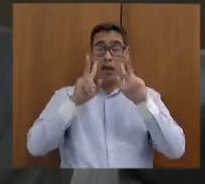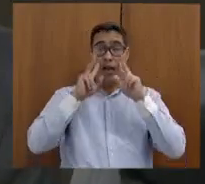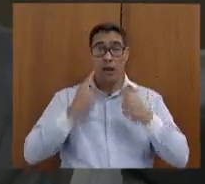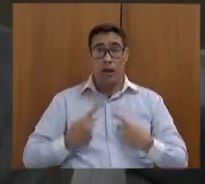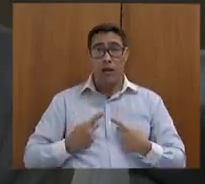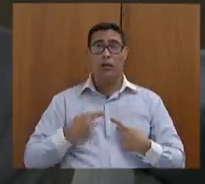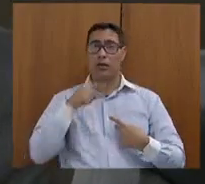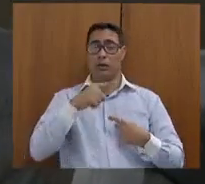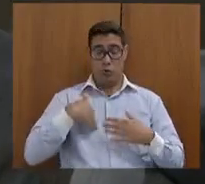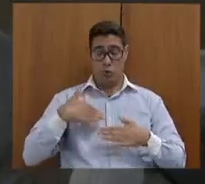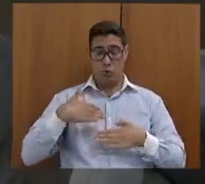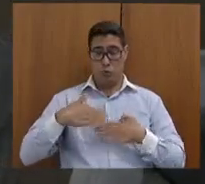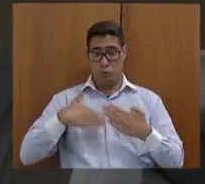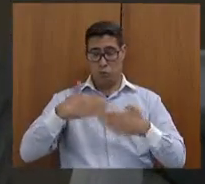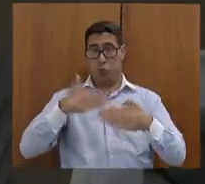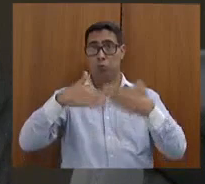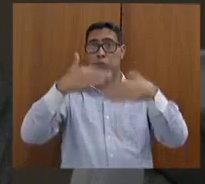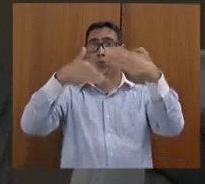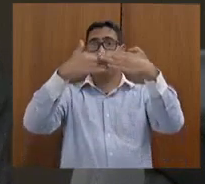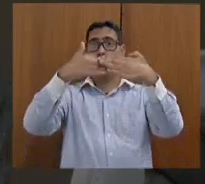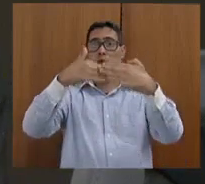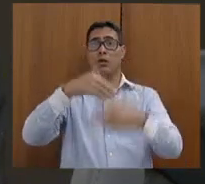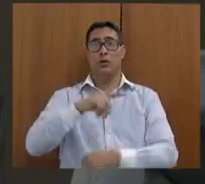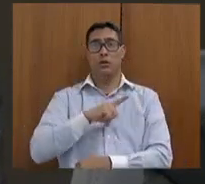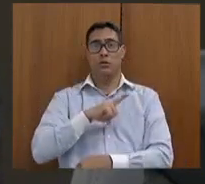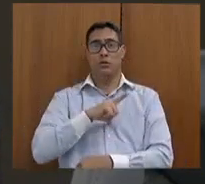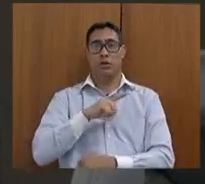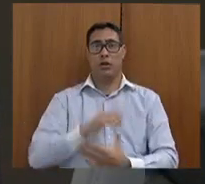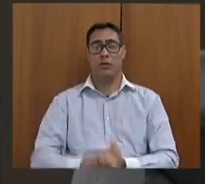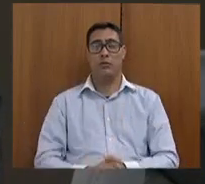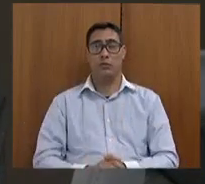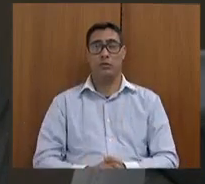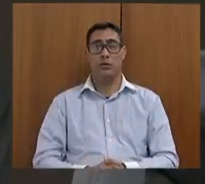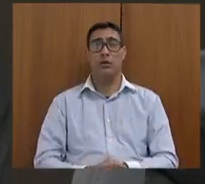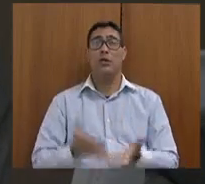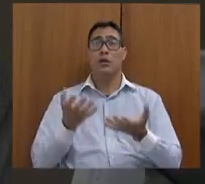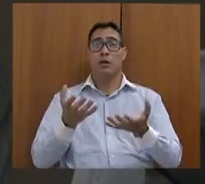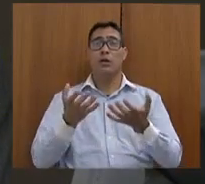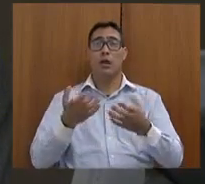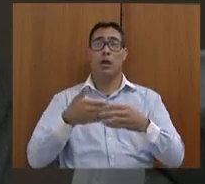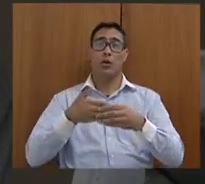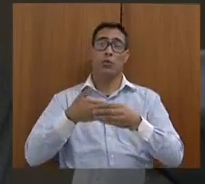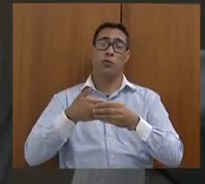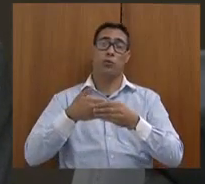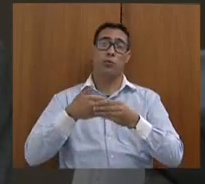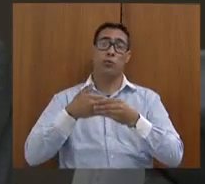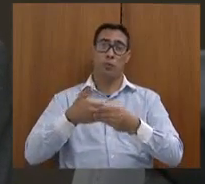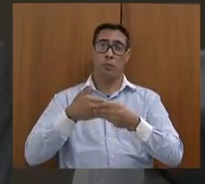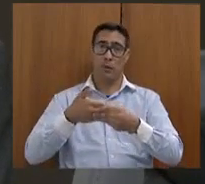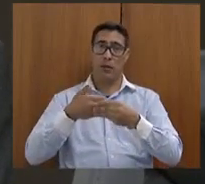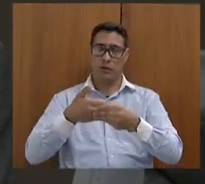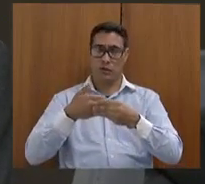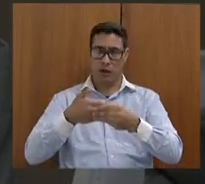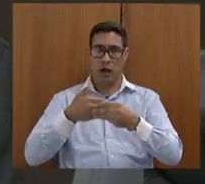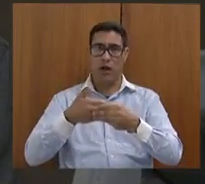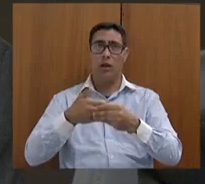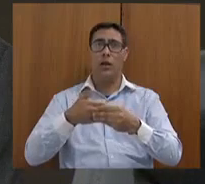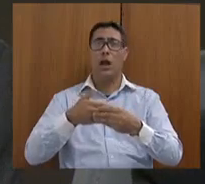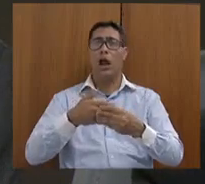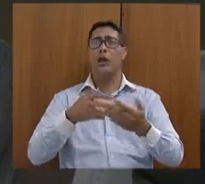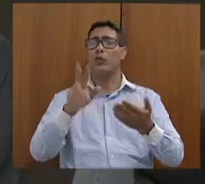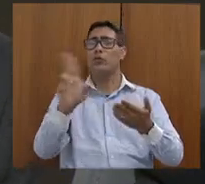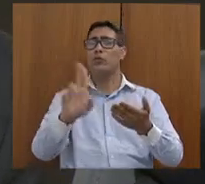avanços aqui já citados quero cumprimentar em nome de alguns